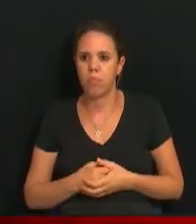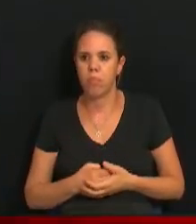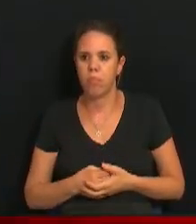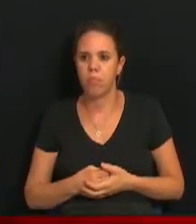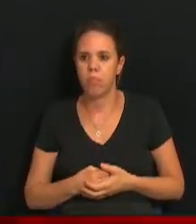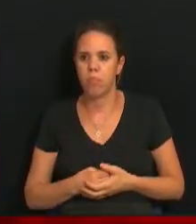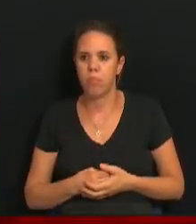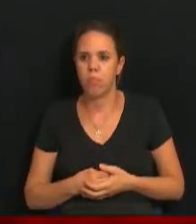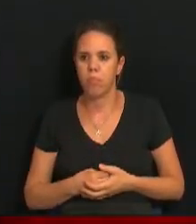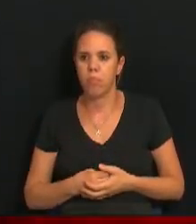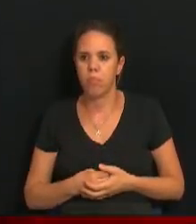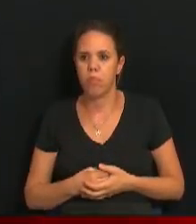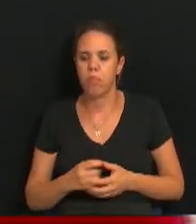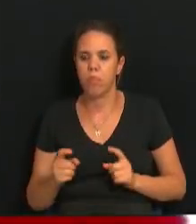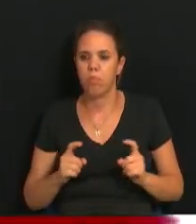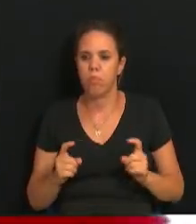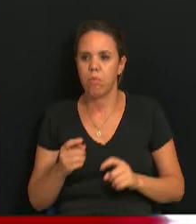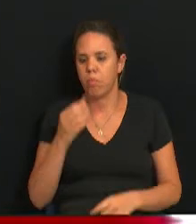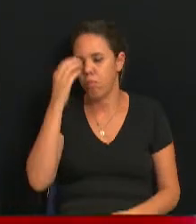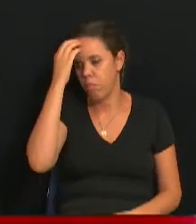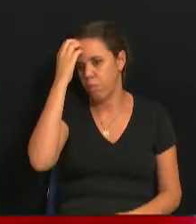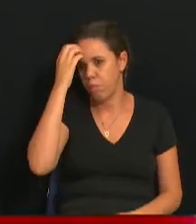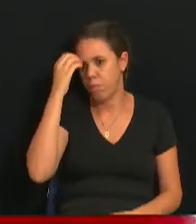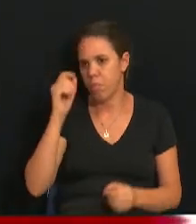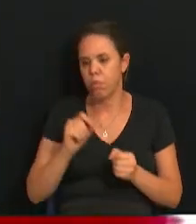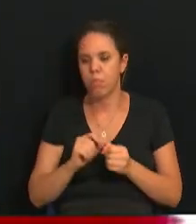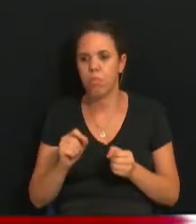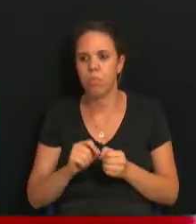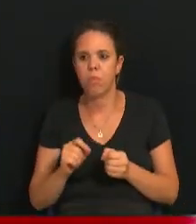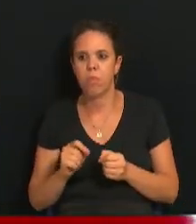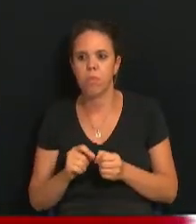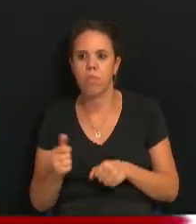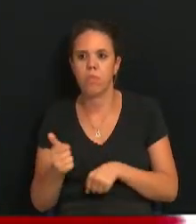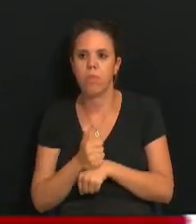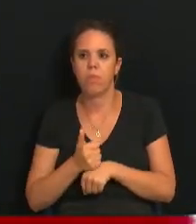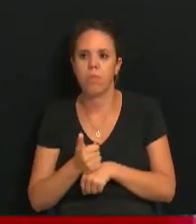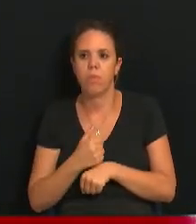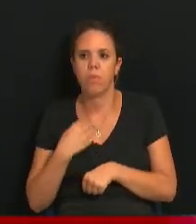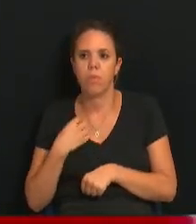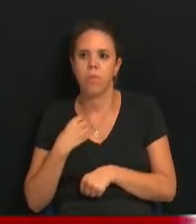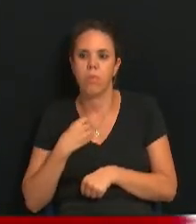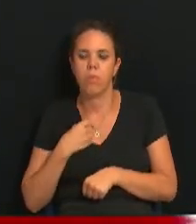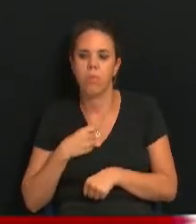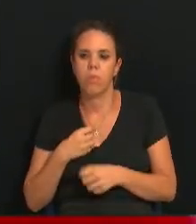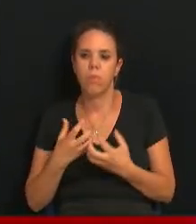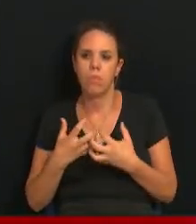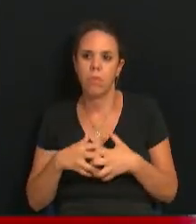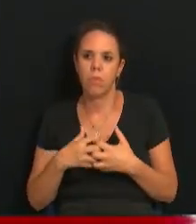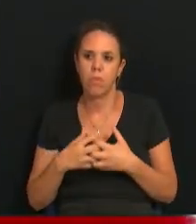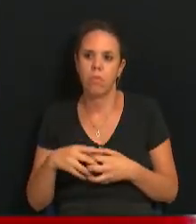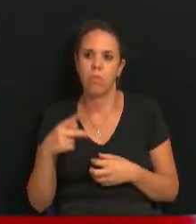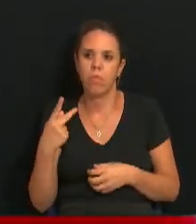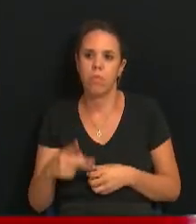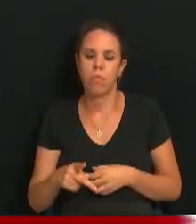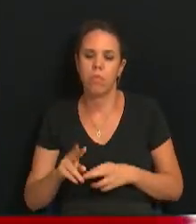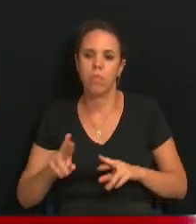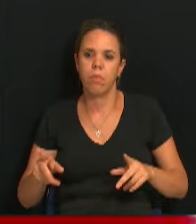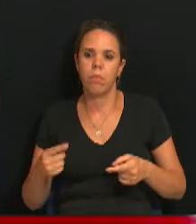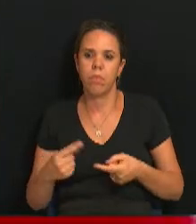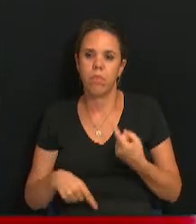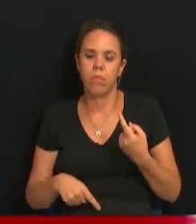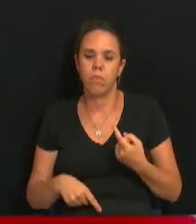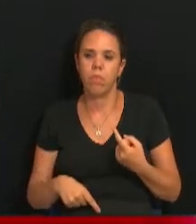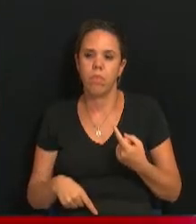as ações que são feitas para o cargo e na funcionalidade dele são divergentes entre os